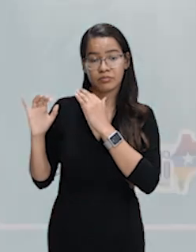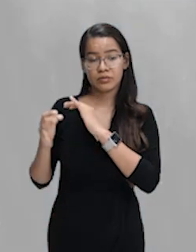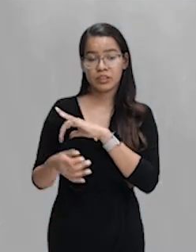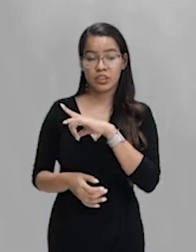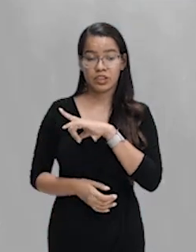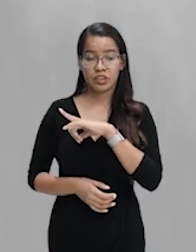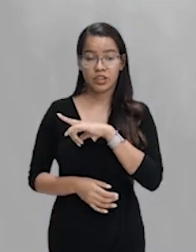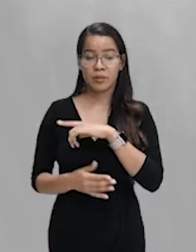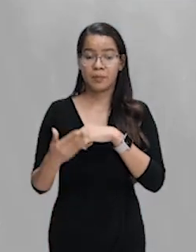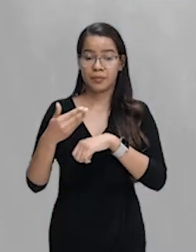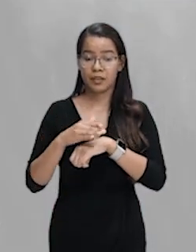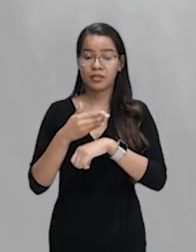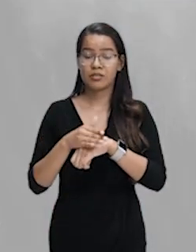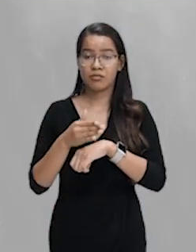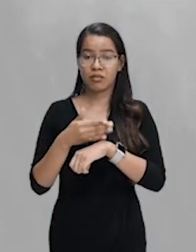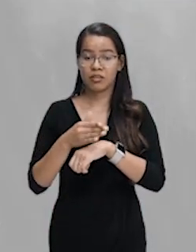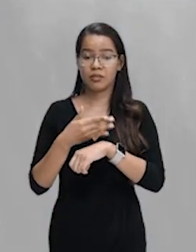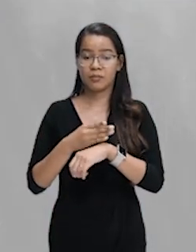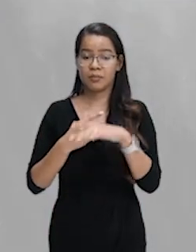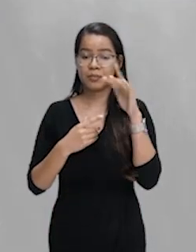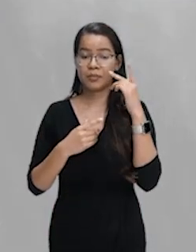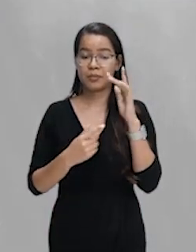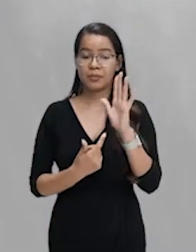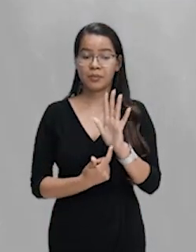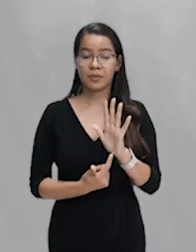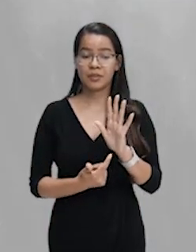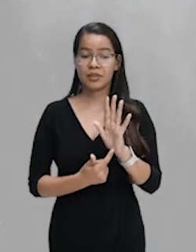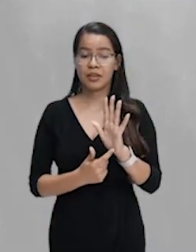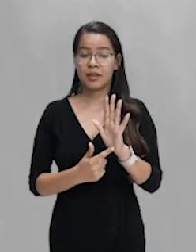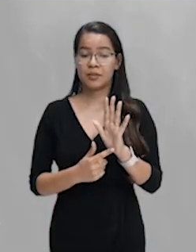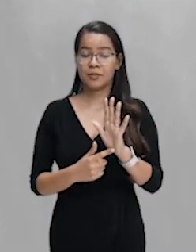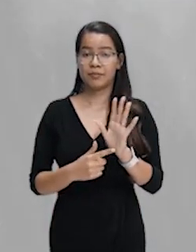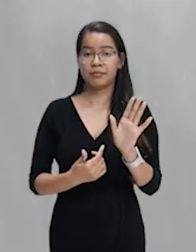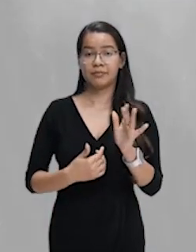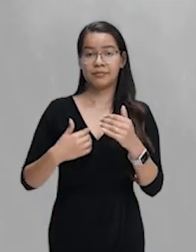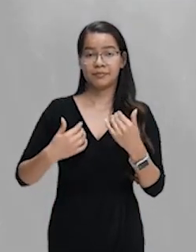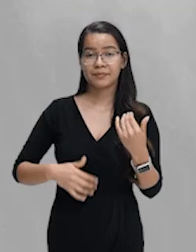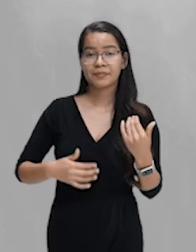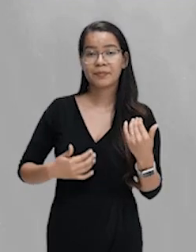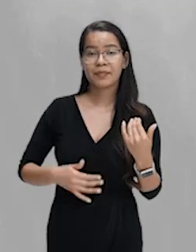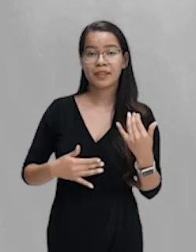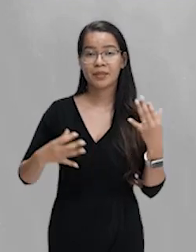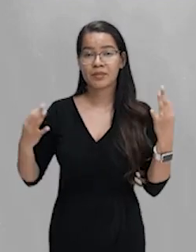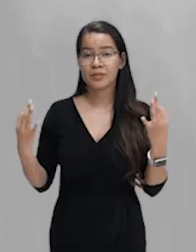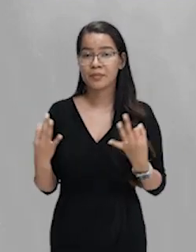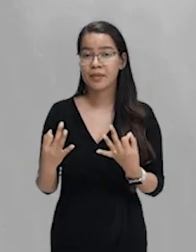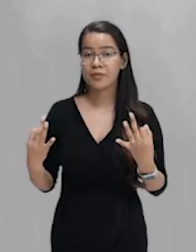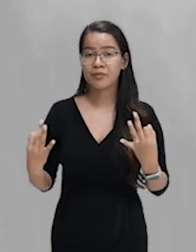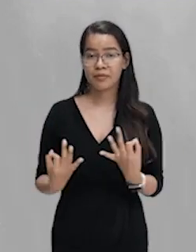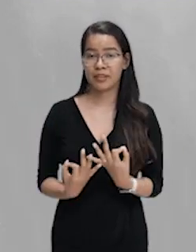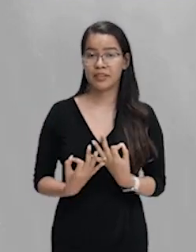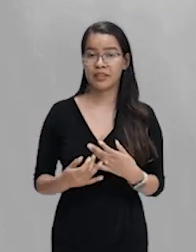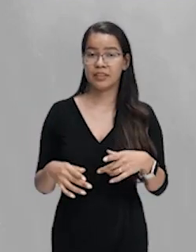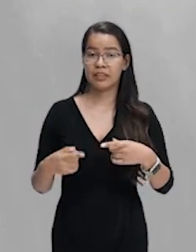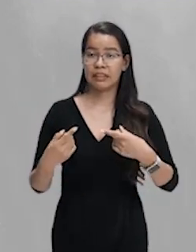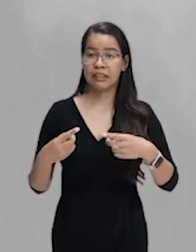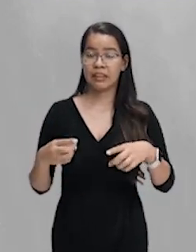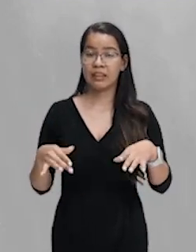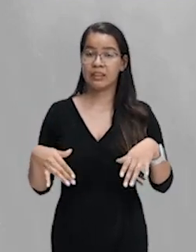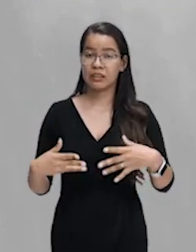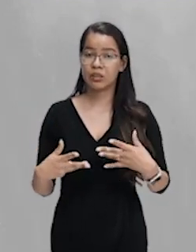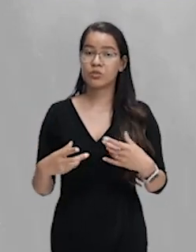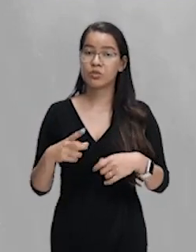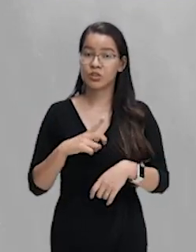Havia praticado muito para apresentar esta peça tão perfeitamente. Então, ela